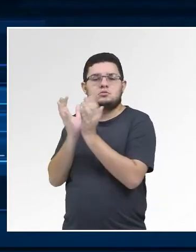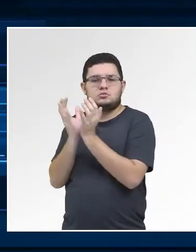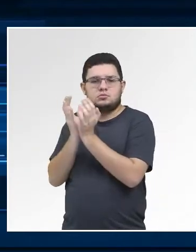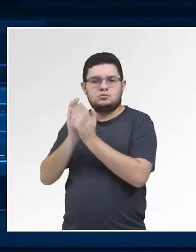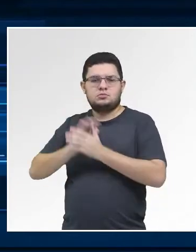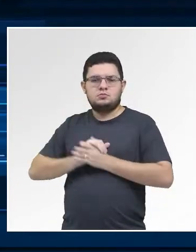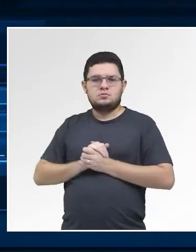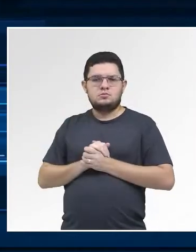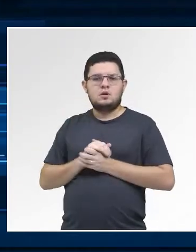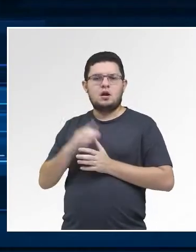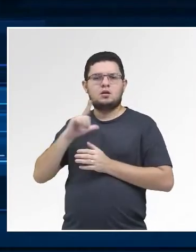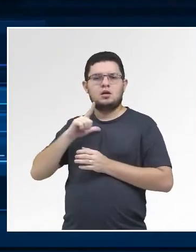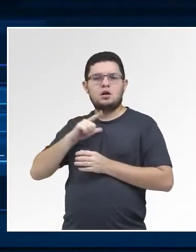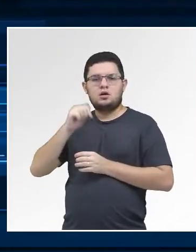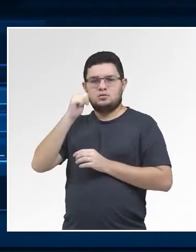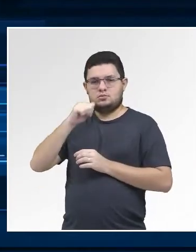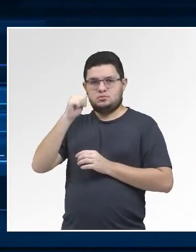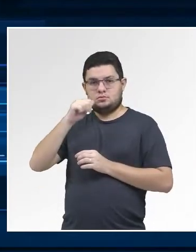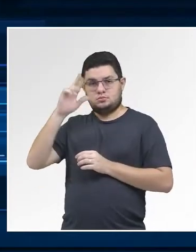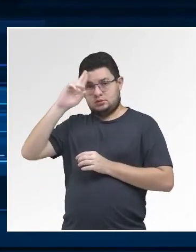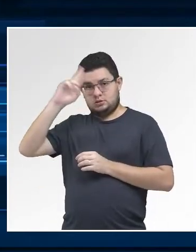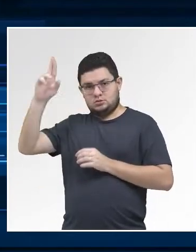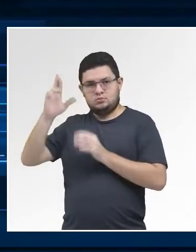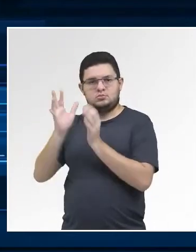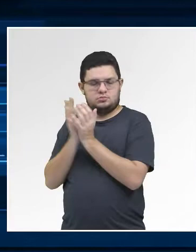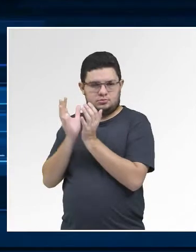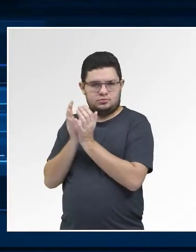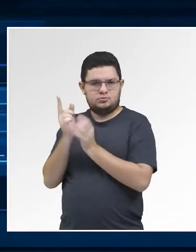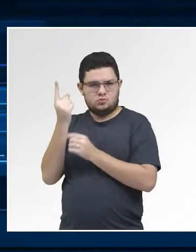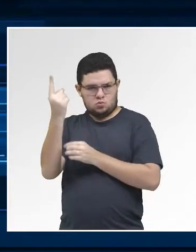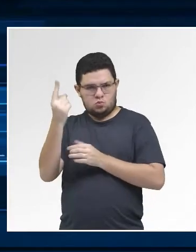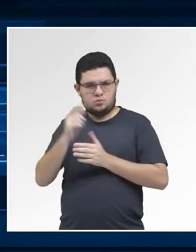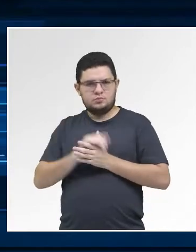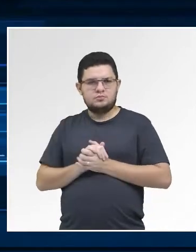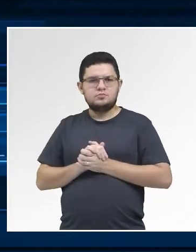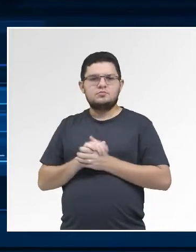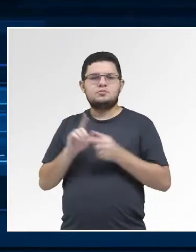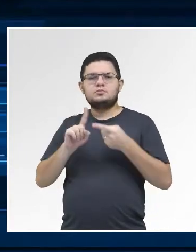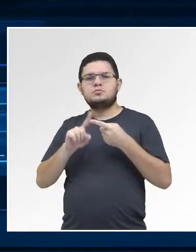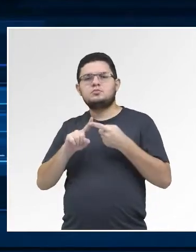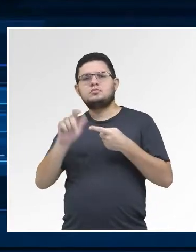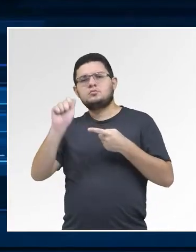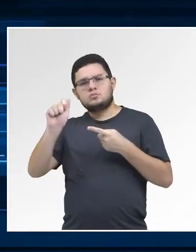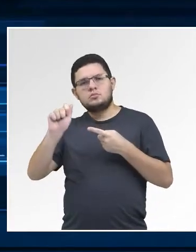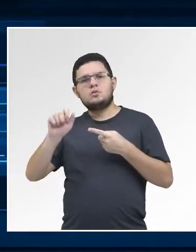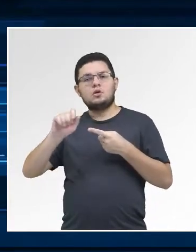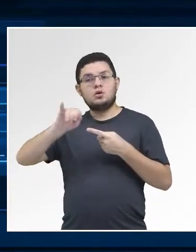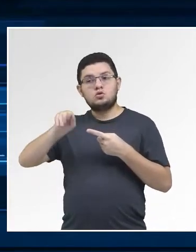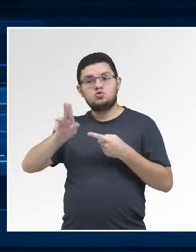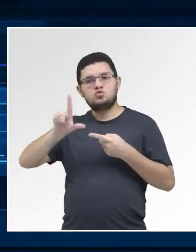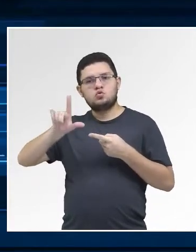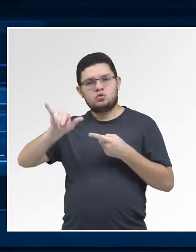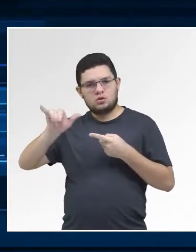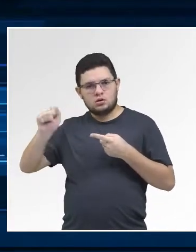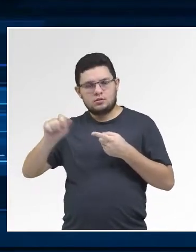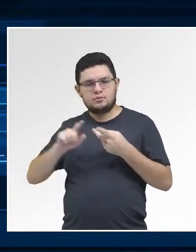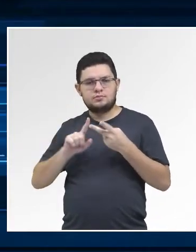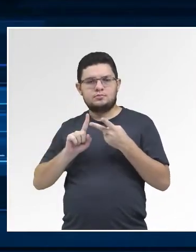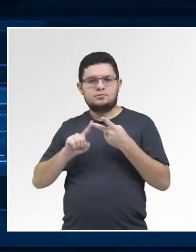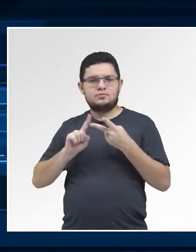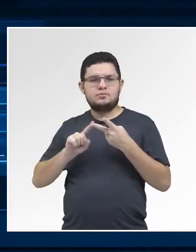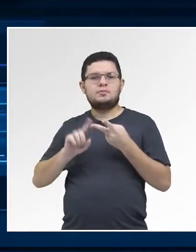está liderando o grupo. Vamos para as opções. It is Julia or it is